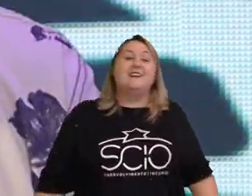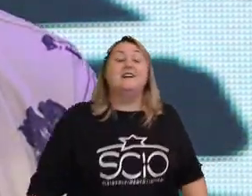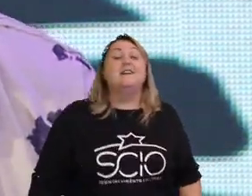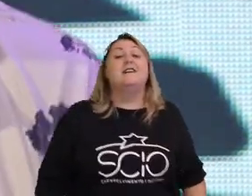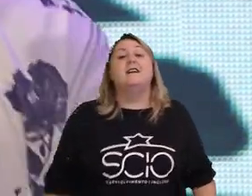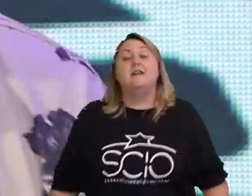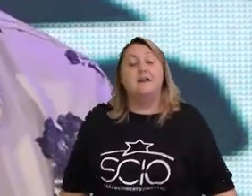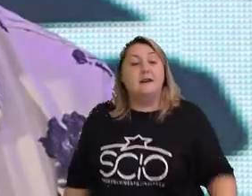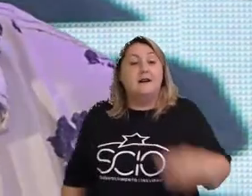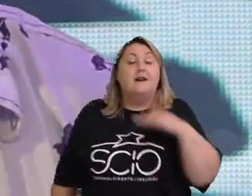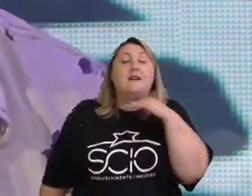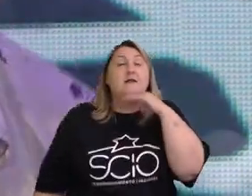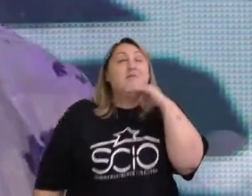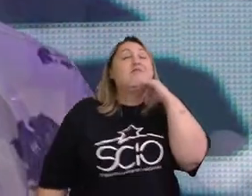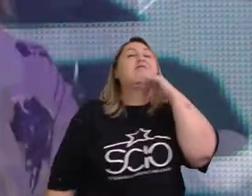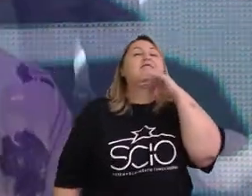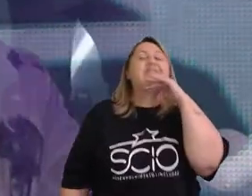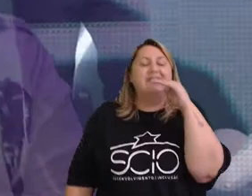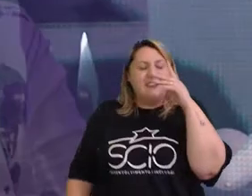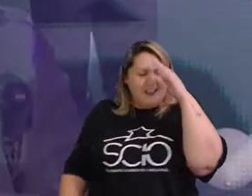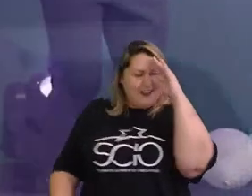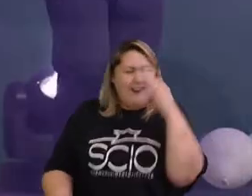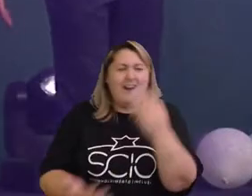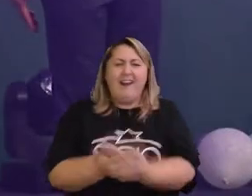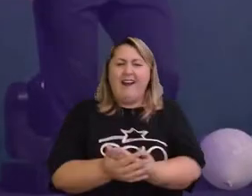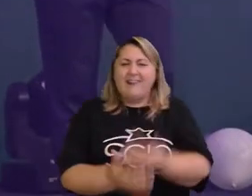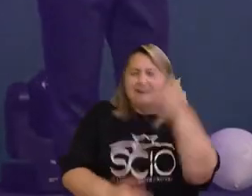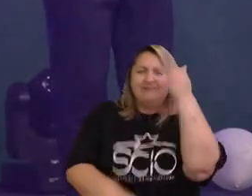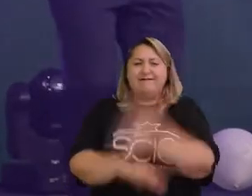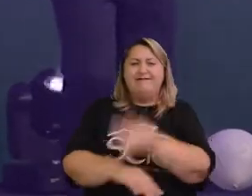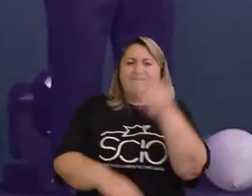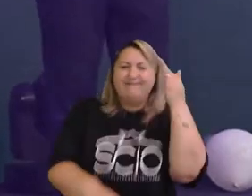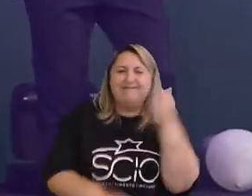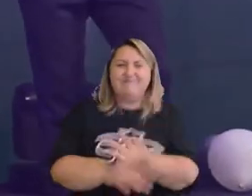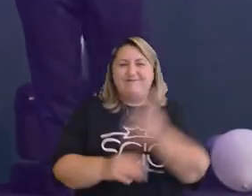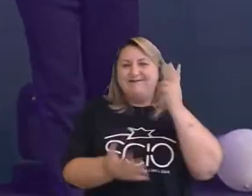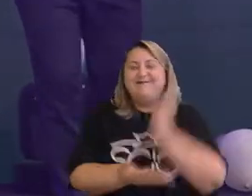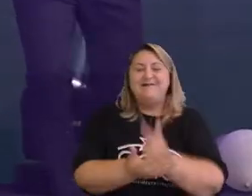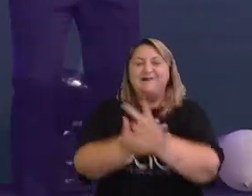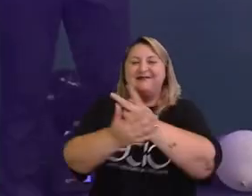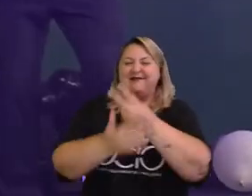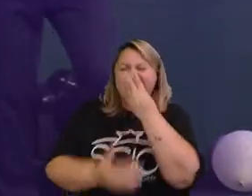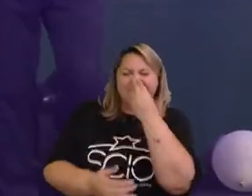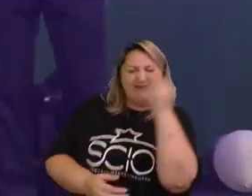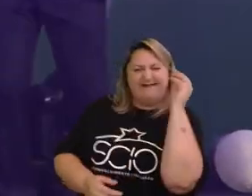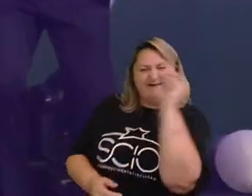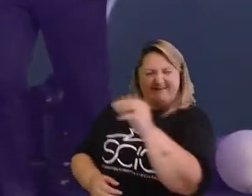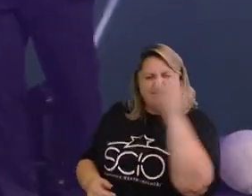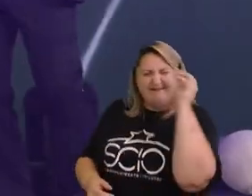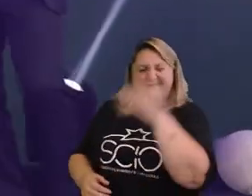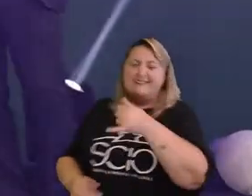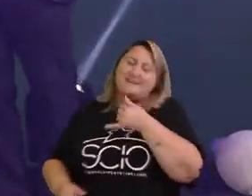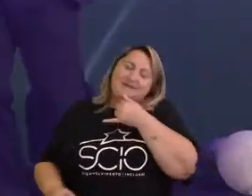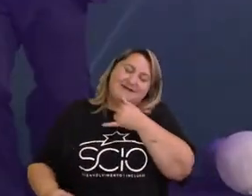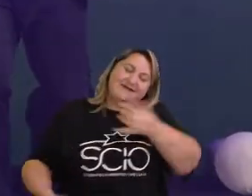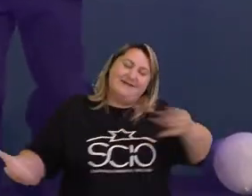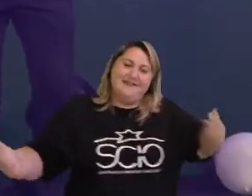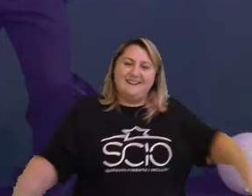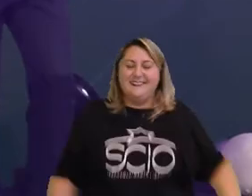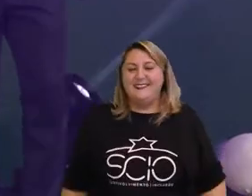brilhar. Vai! Pega essa cabeça, mete o pé e vai na fé. Manda essa tristeza